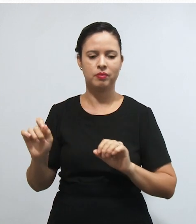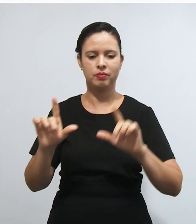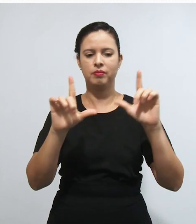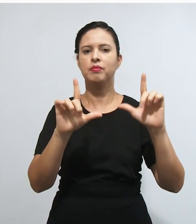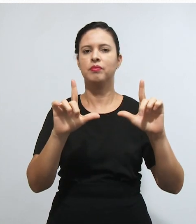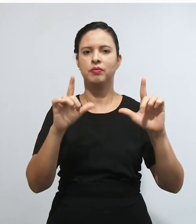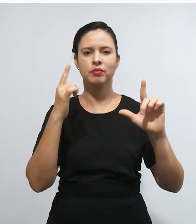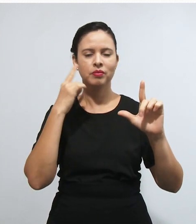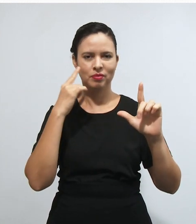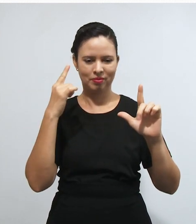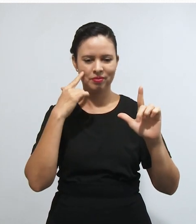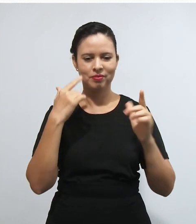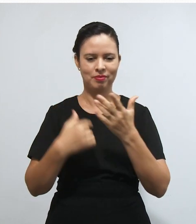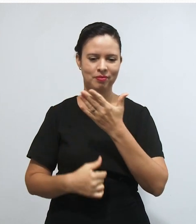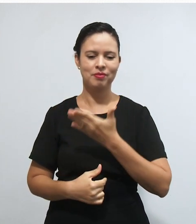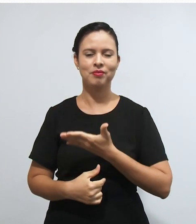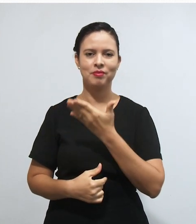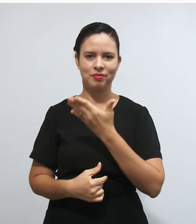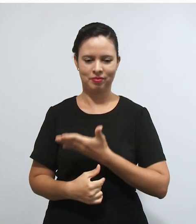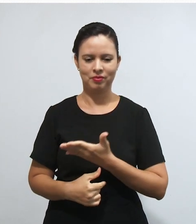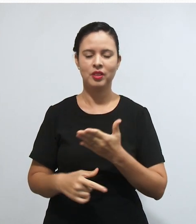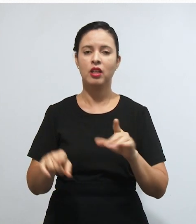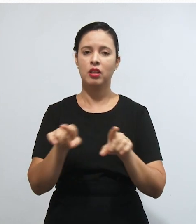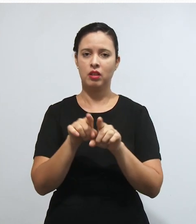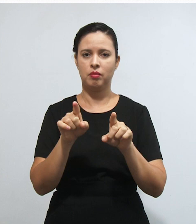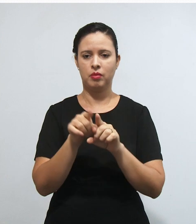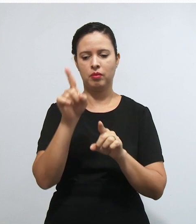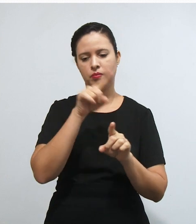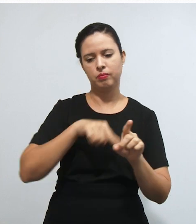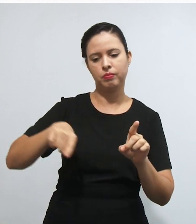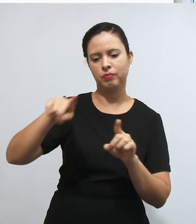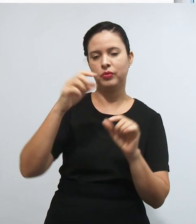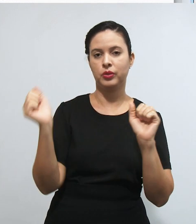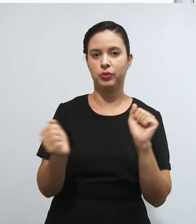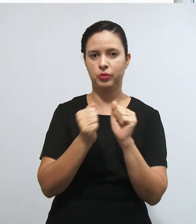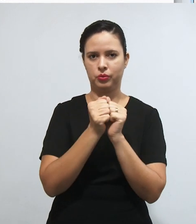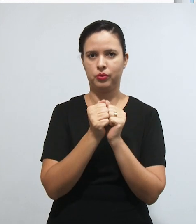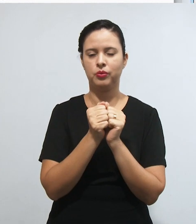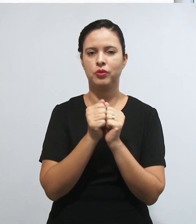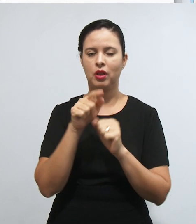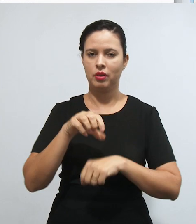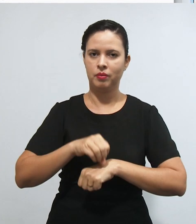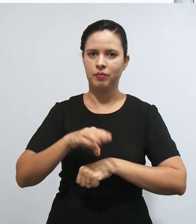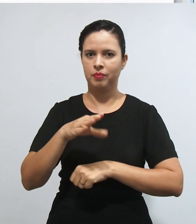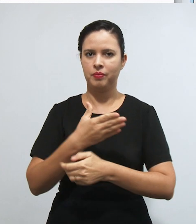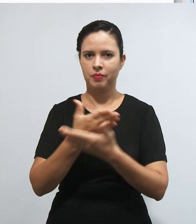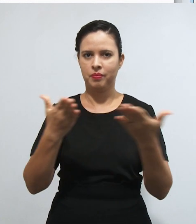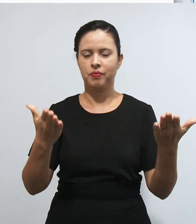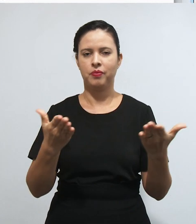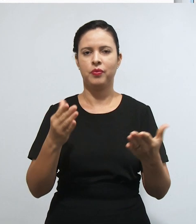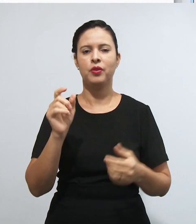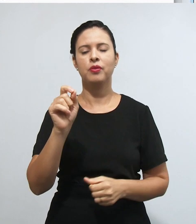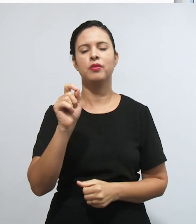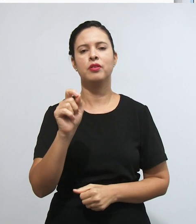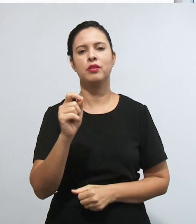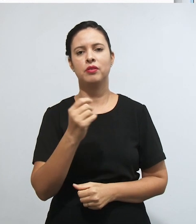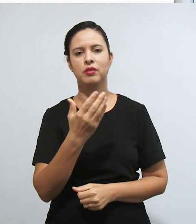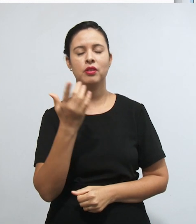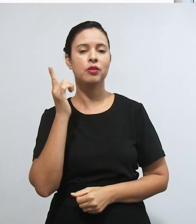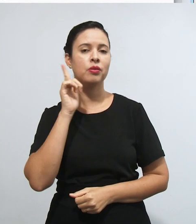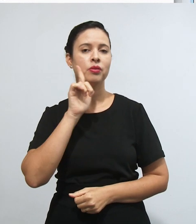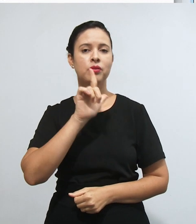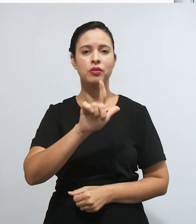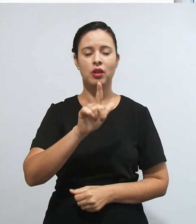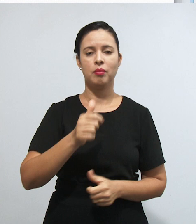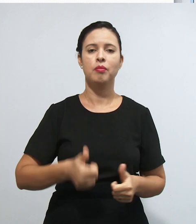teclado e entro o próximo com a bolinha também. Certo? Então, assim, é uma dica que faz com que vocês tenham